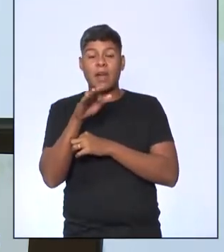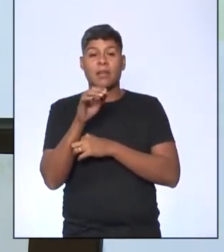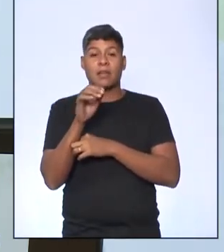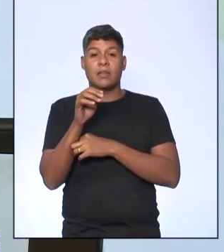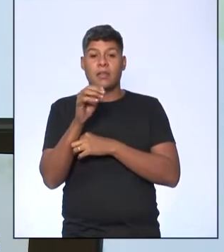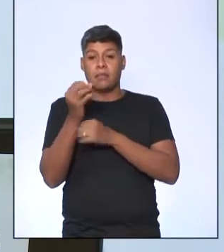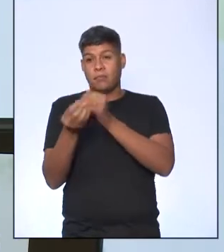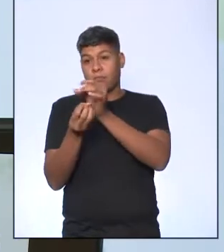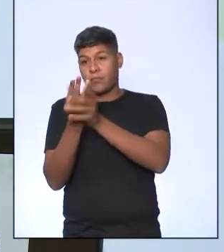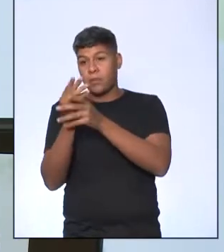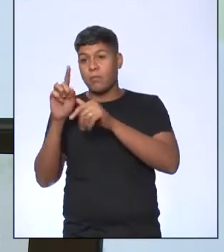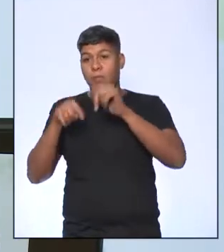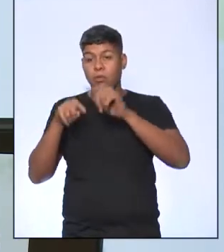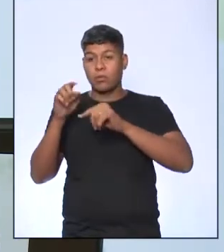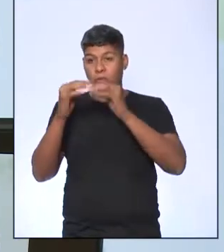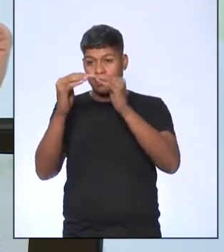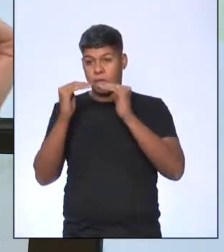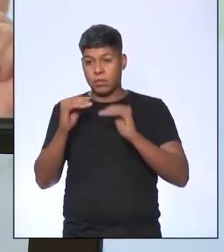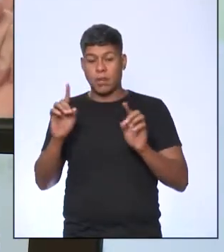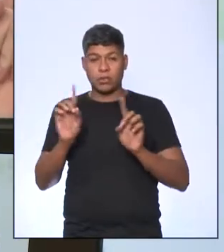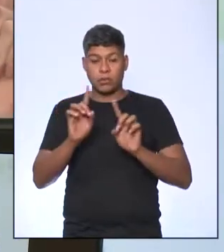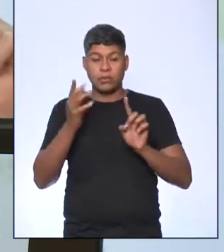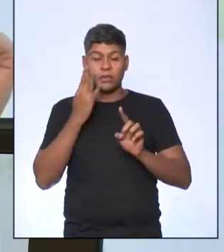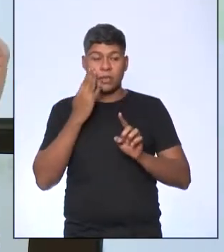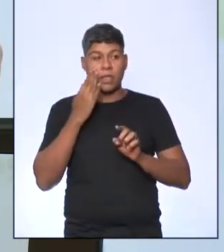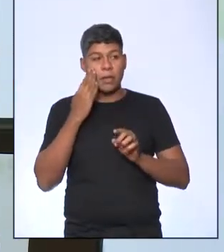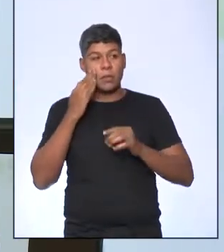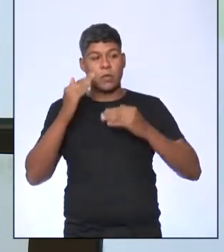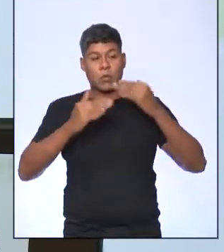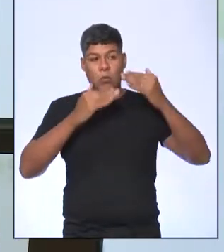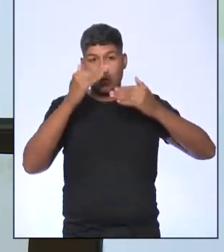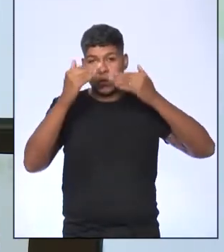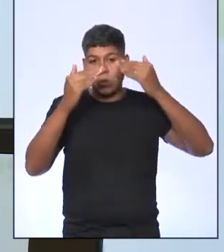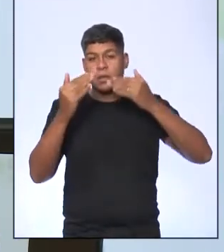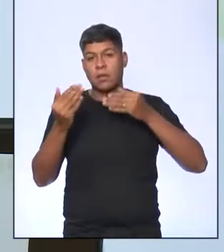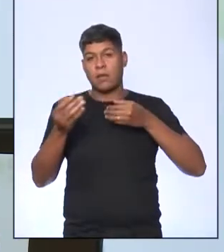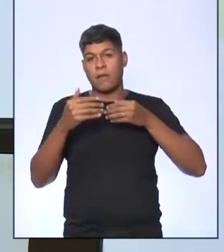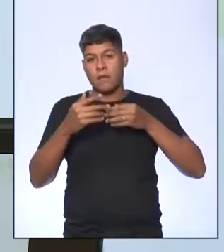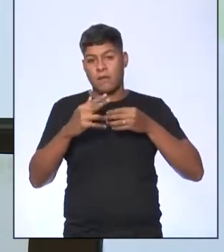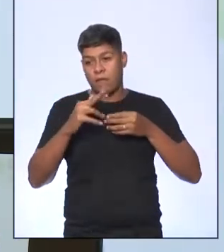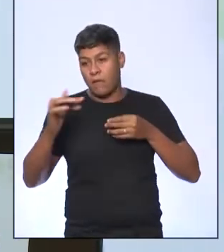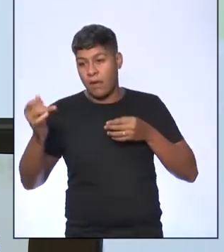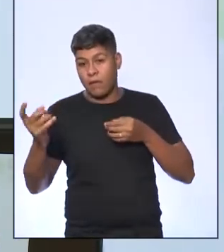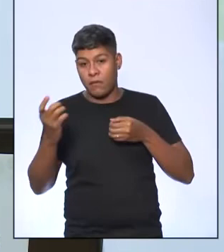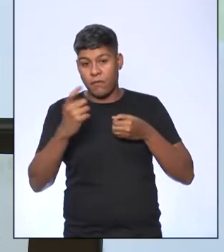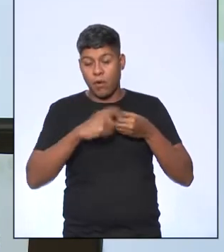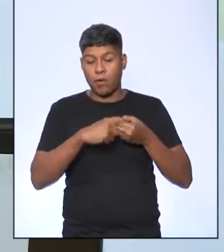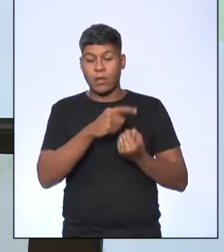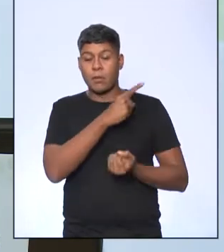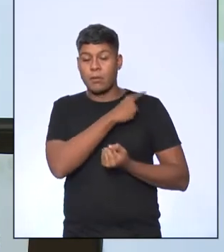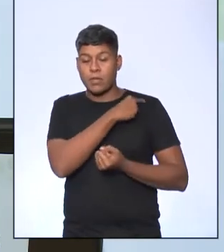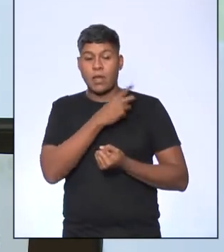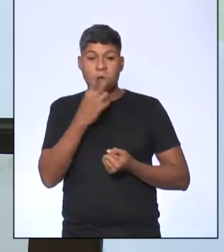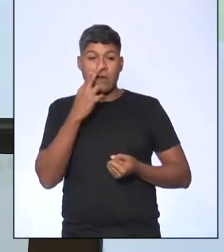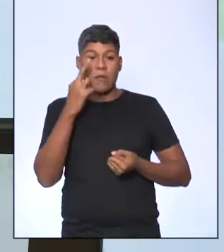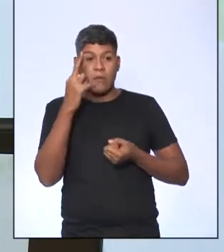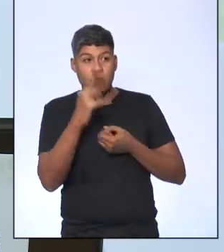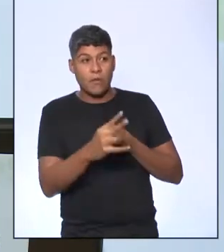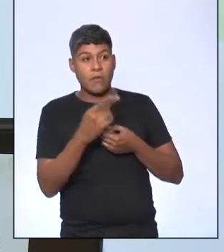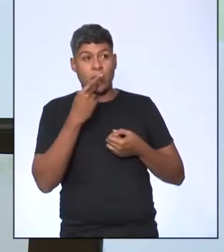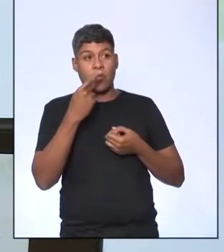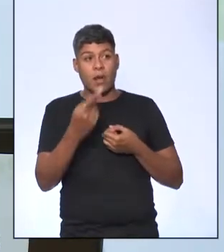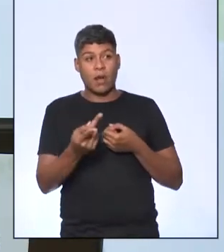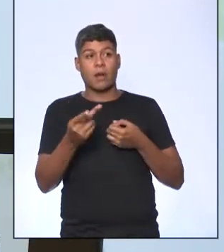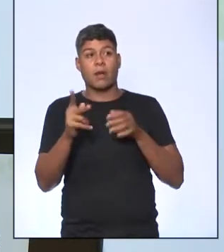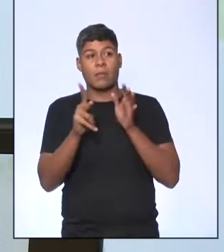vira produto. Na de baixo, não. É uma reação que ela vai e que ela volta. Na primeira série do ensino médio, vocês ouviram falar sobre